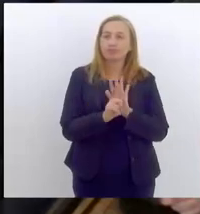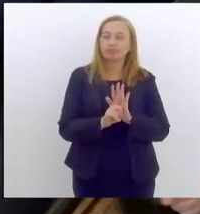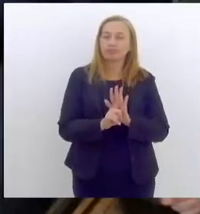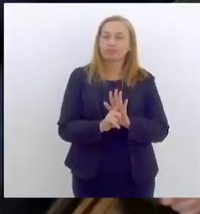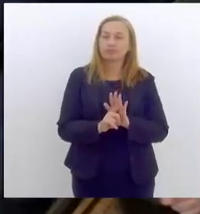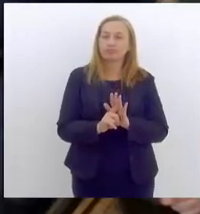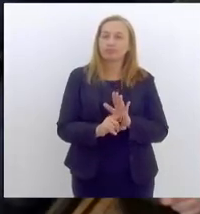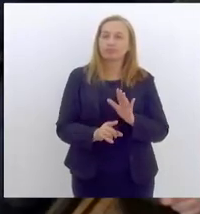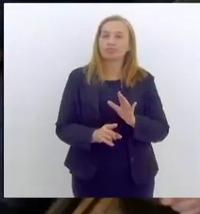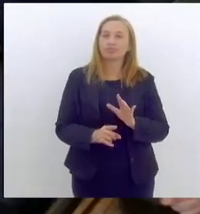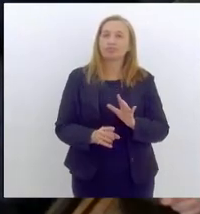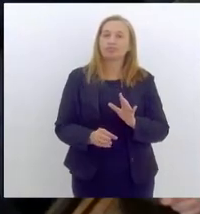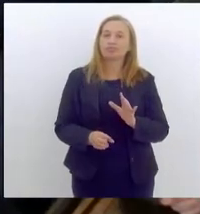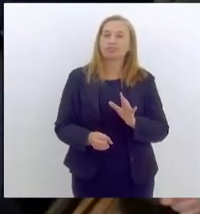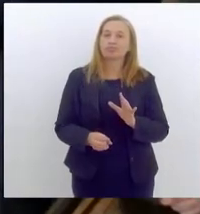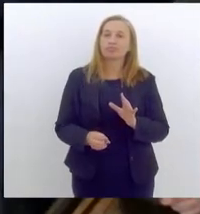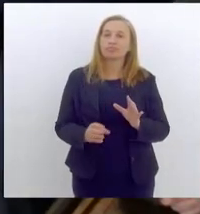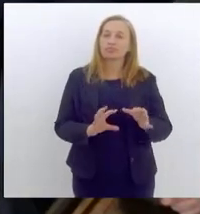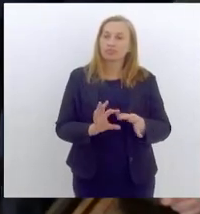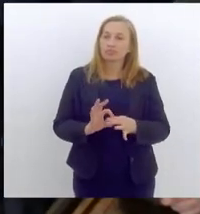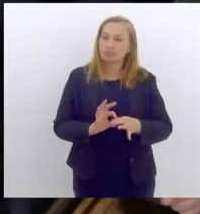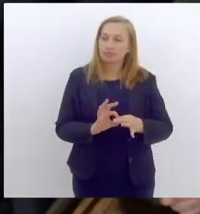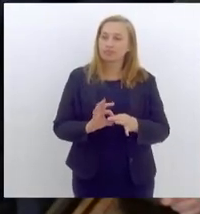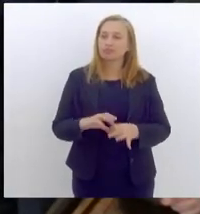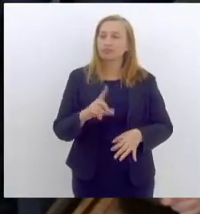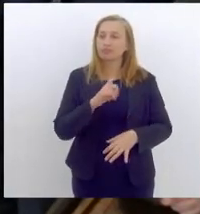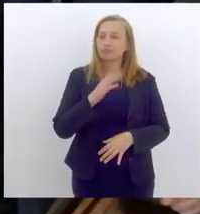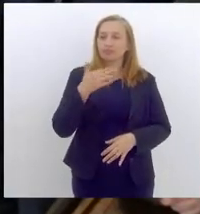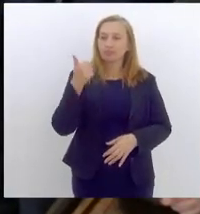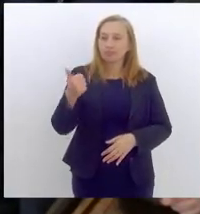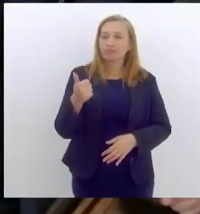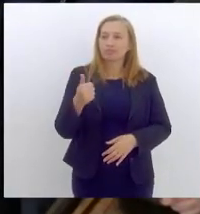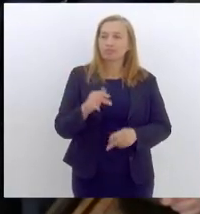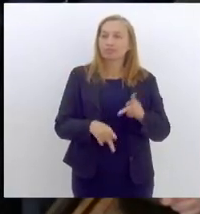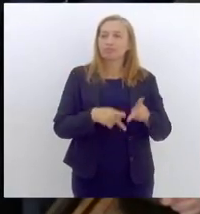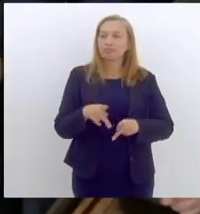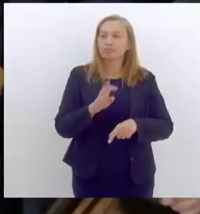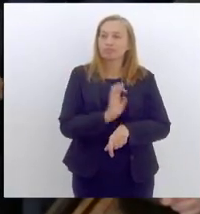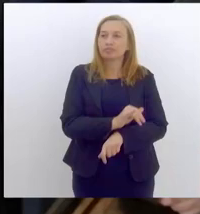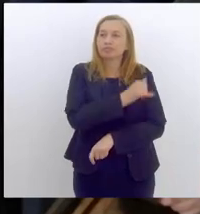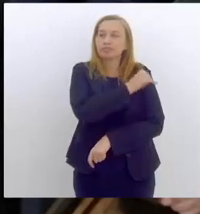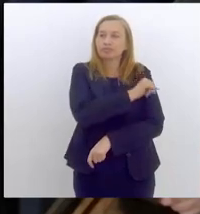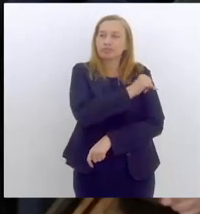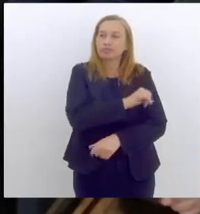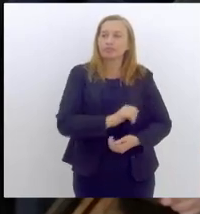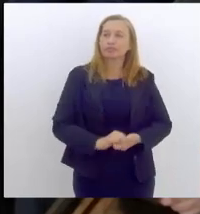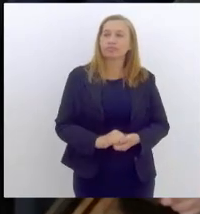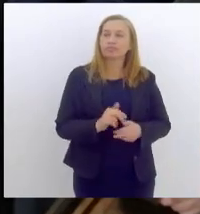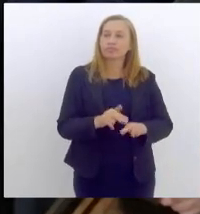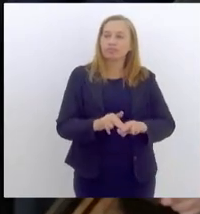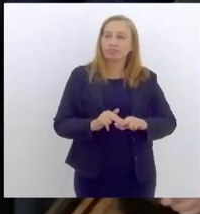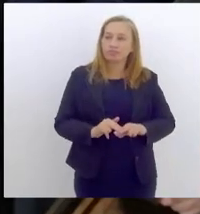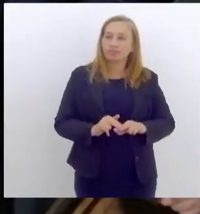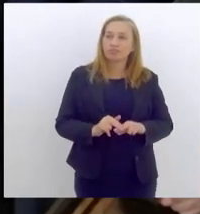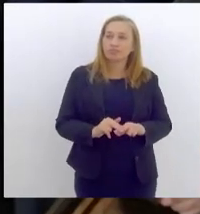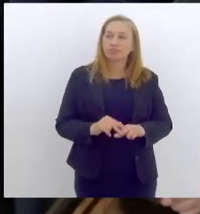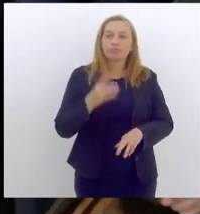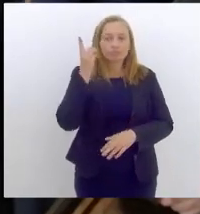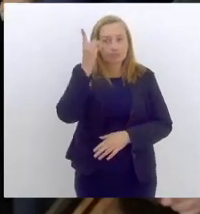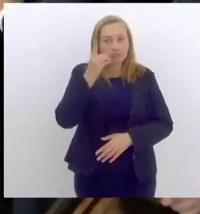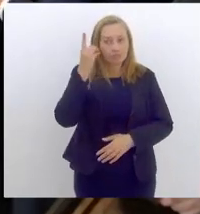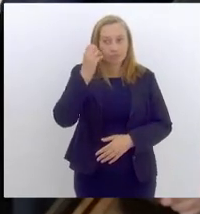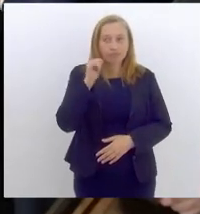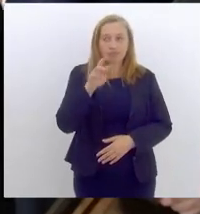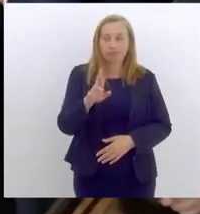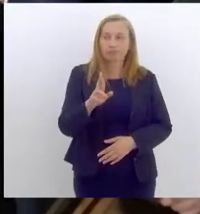construir unidade e de fazer o que é de melhor para a população do Estado do Rio de Janeiro. E por isso, deputado Rodrigo